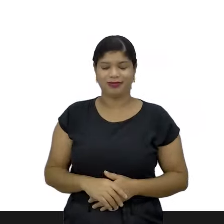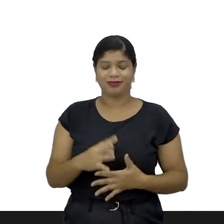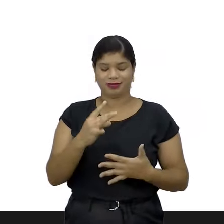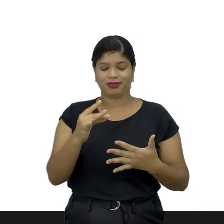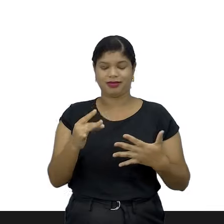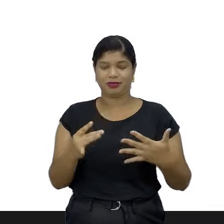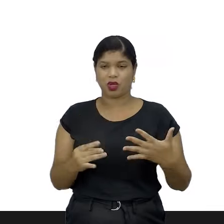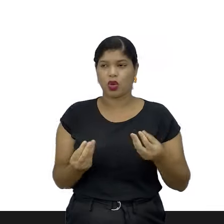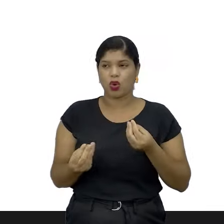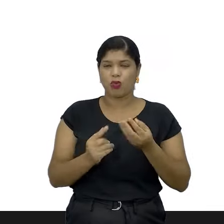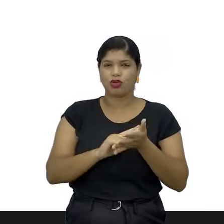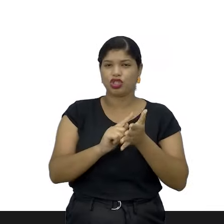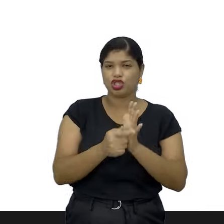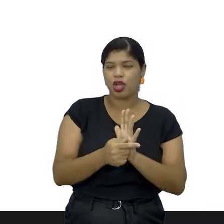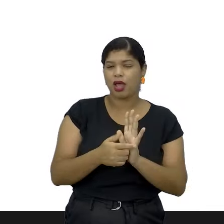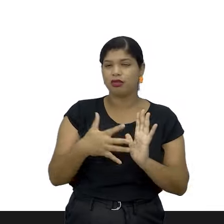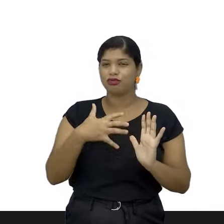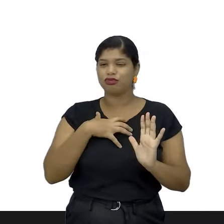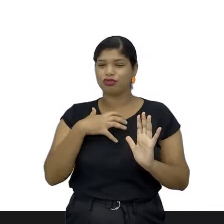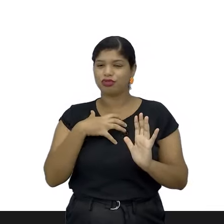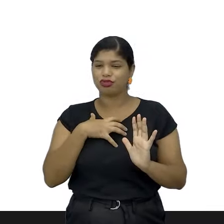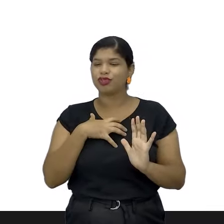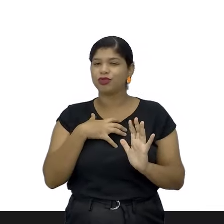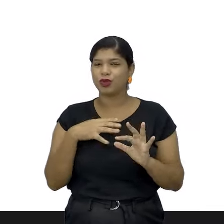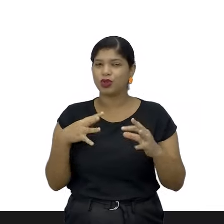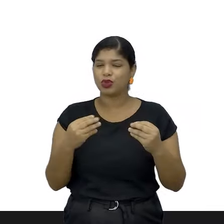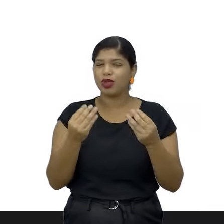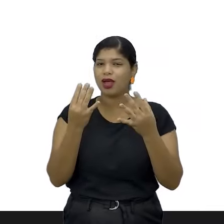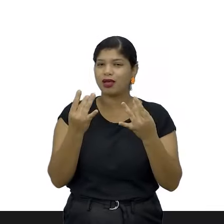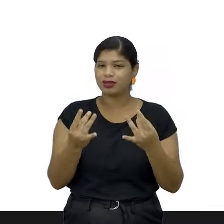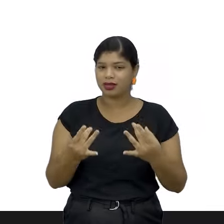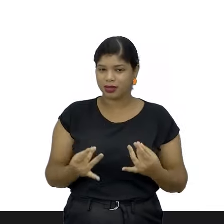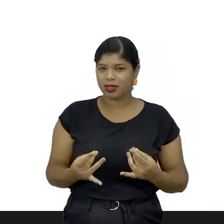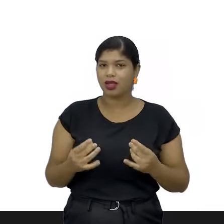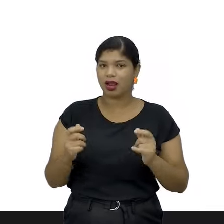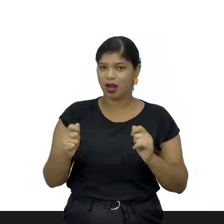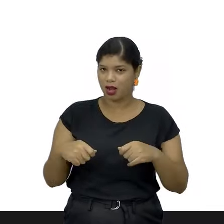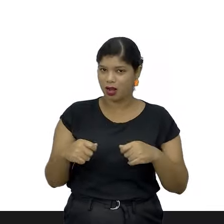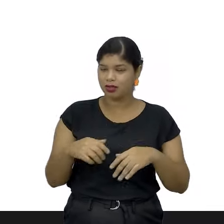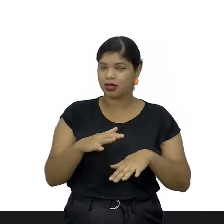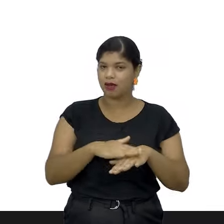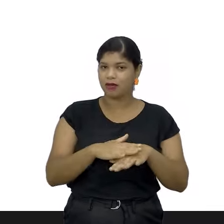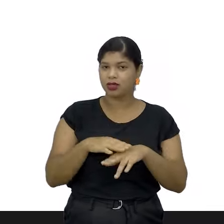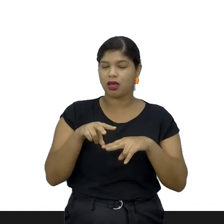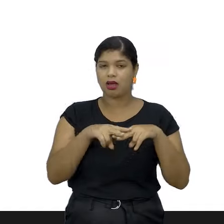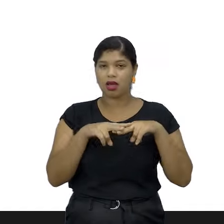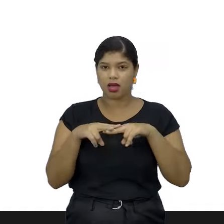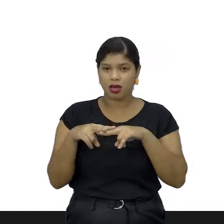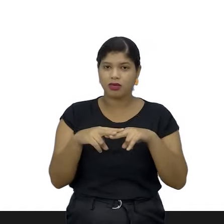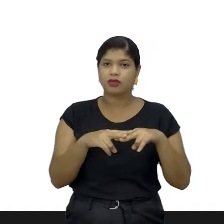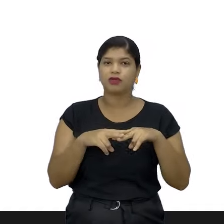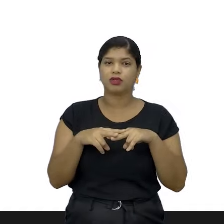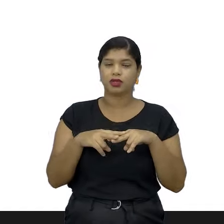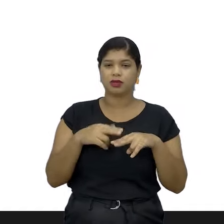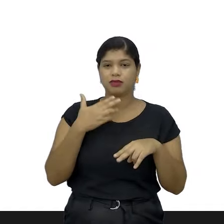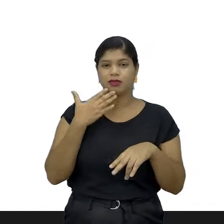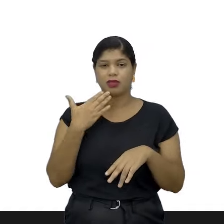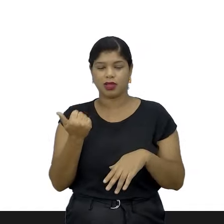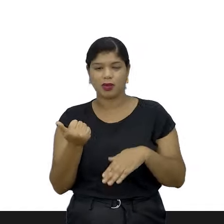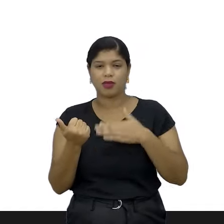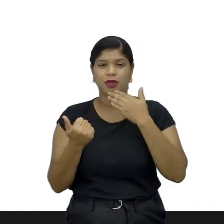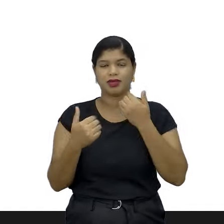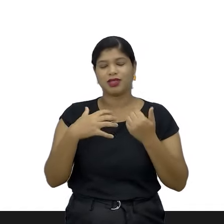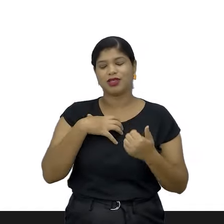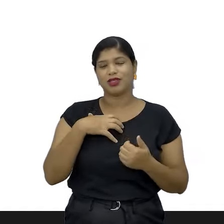composicional do gênero, o estilo, enfim, gradativamente eles vão passar a produzir e revisar com mais